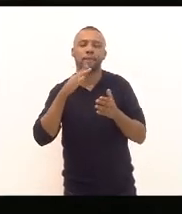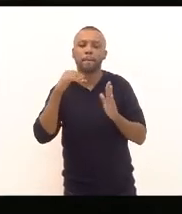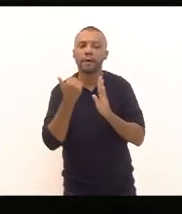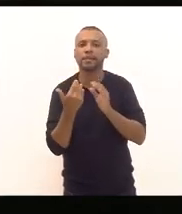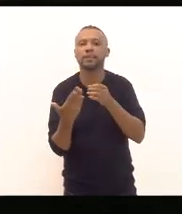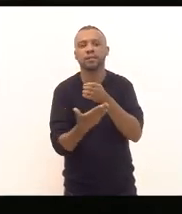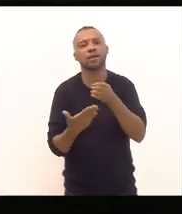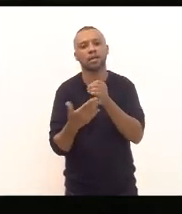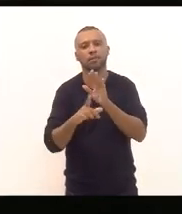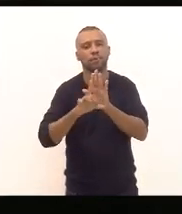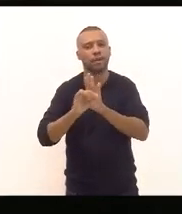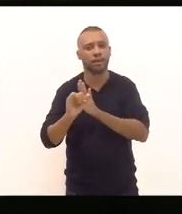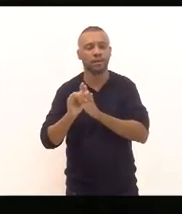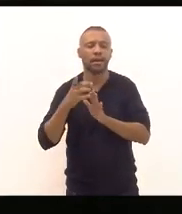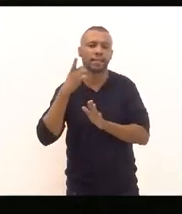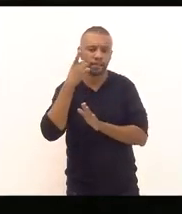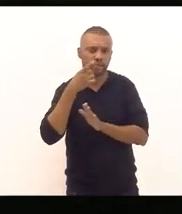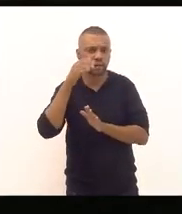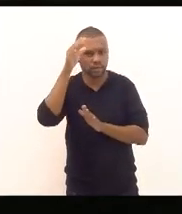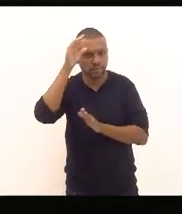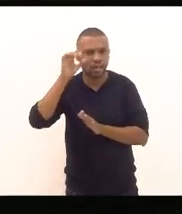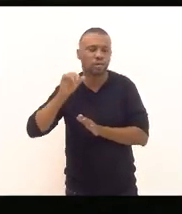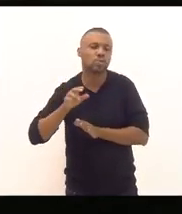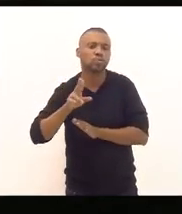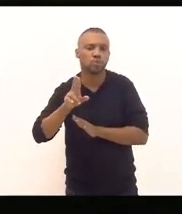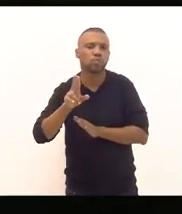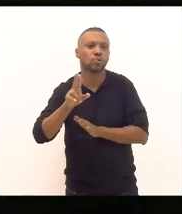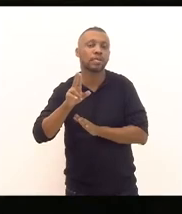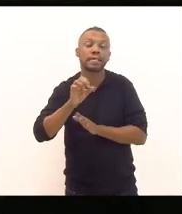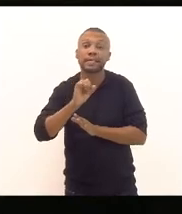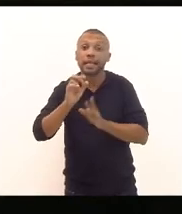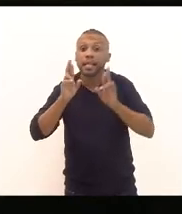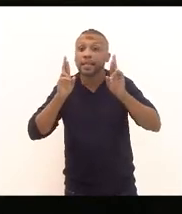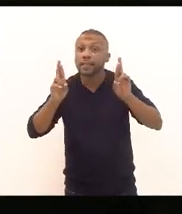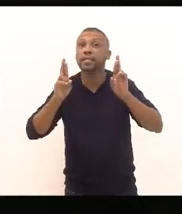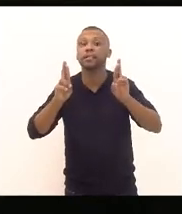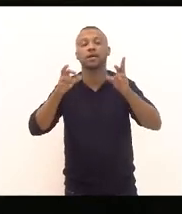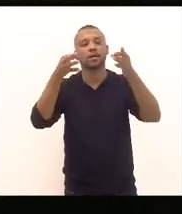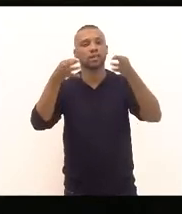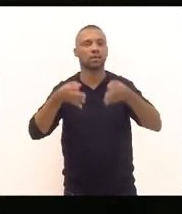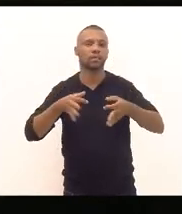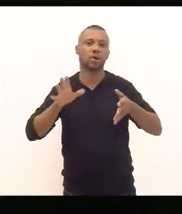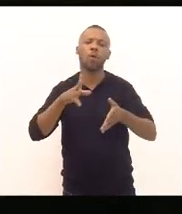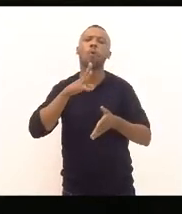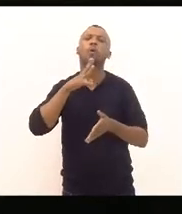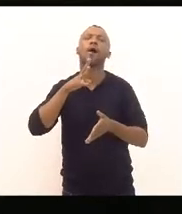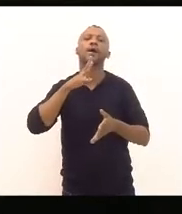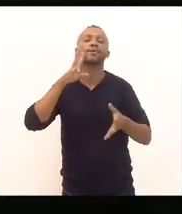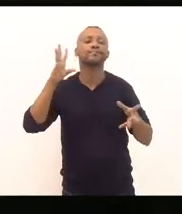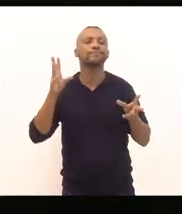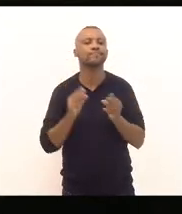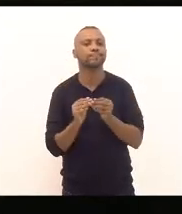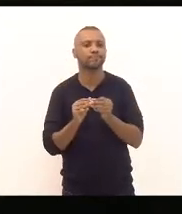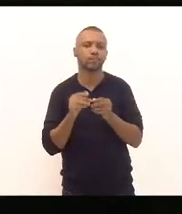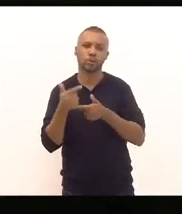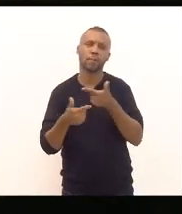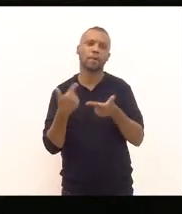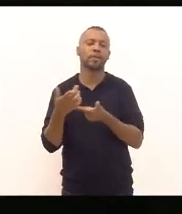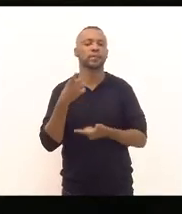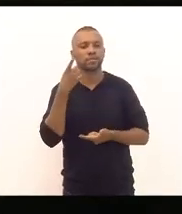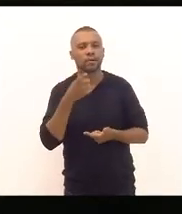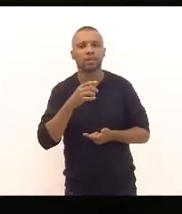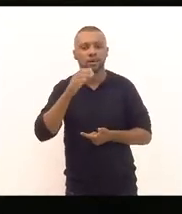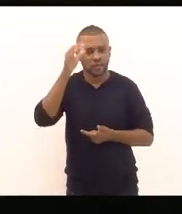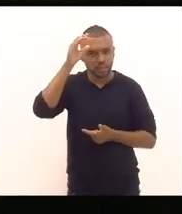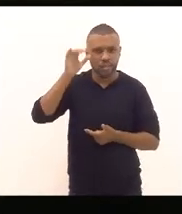a deputado da tia Ju que depois vai muito me honrar a deputada vez viajar assim já que eu conheço o trabalho da deputada a tia Ju lá na